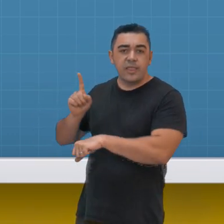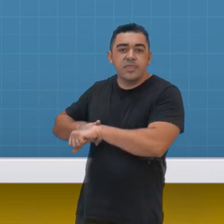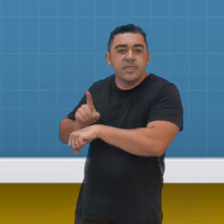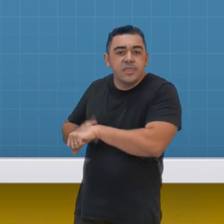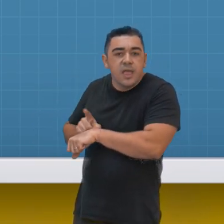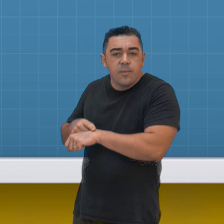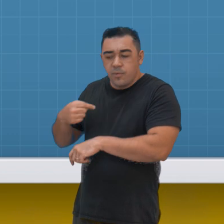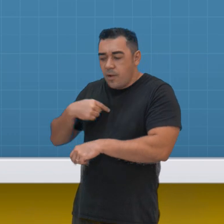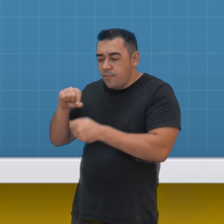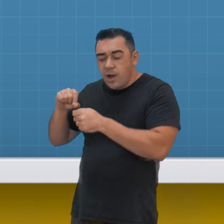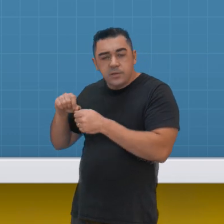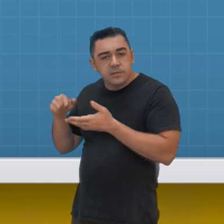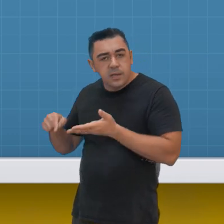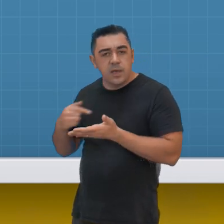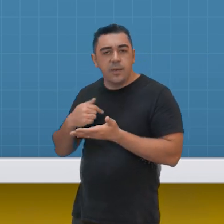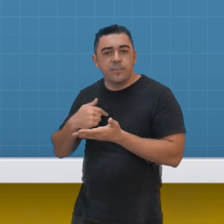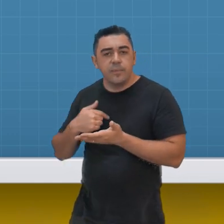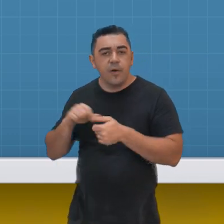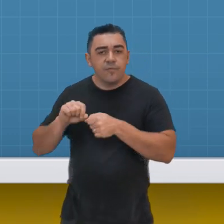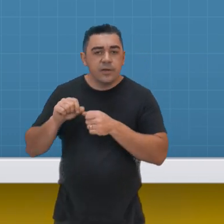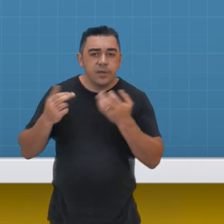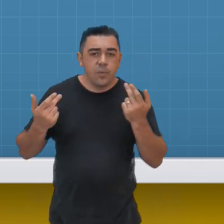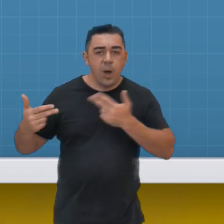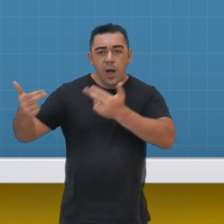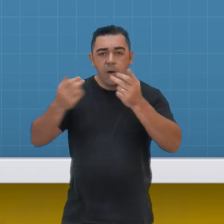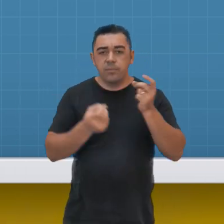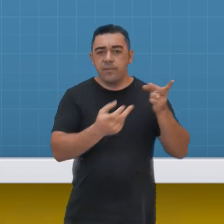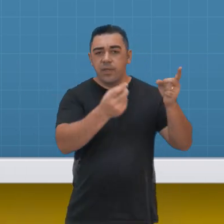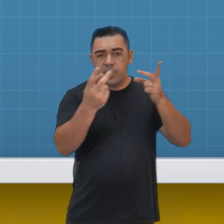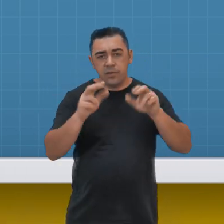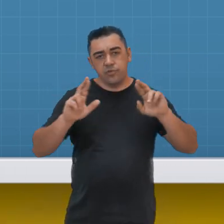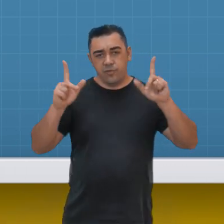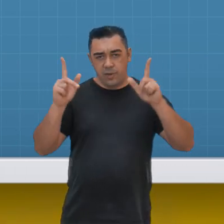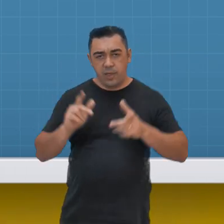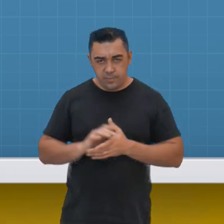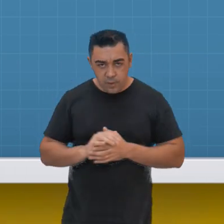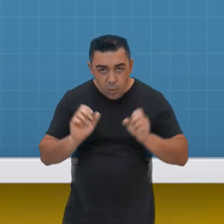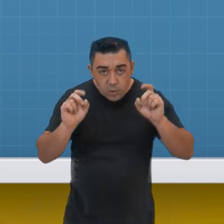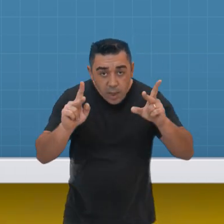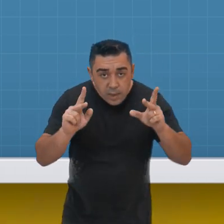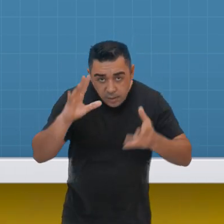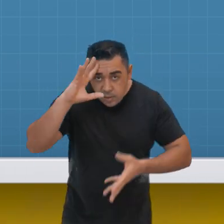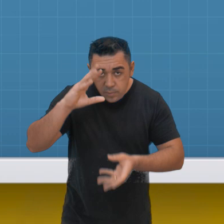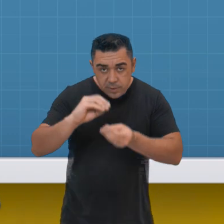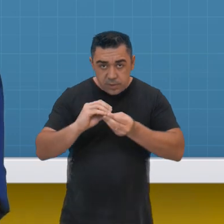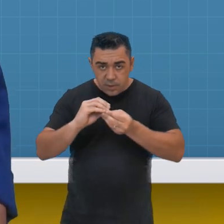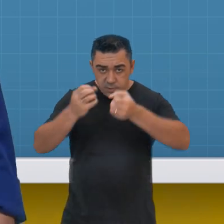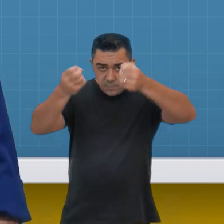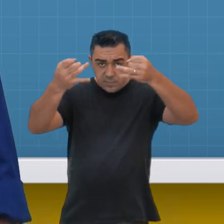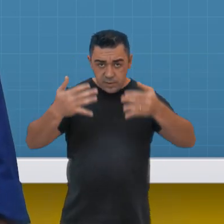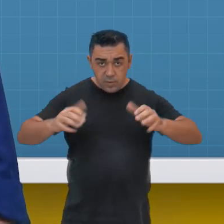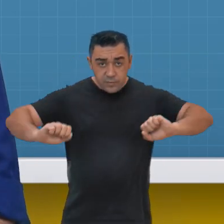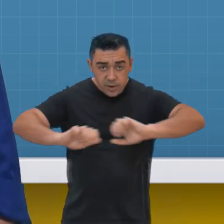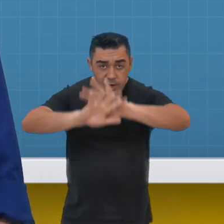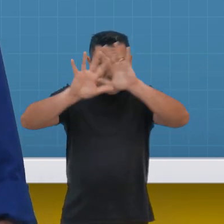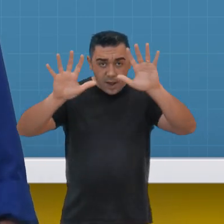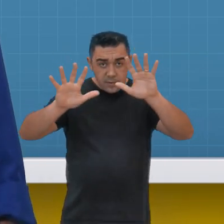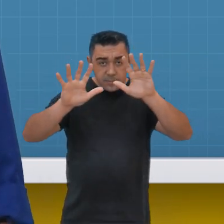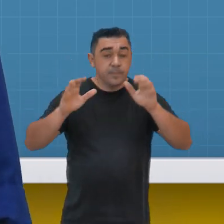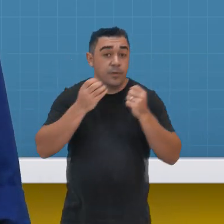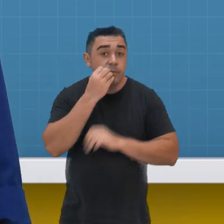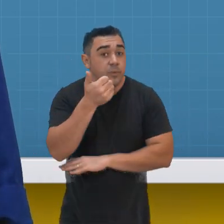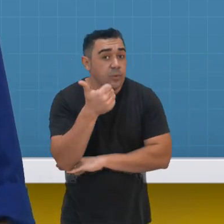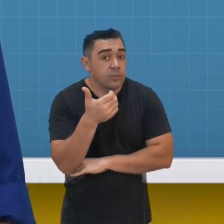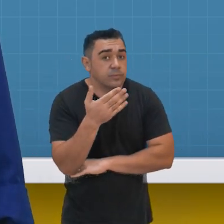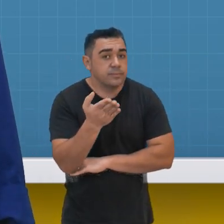não saem como você faz para a comunidade, saem diferente. Ok, pessoal? Tá esclarecido?